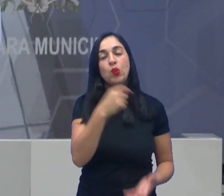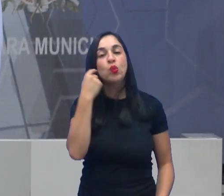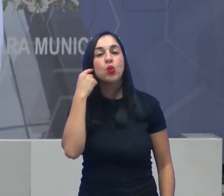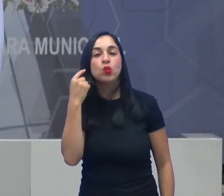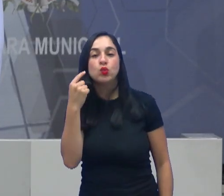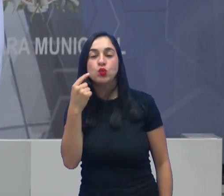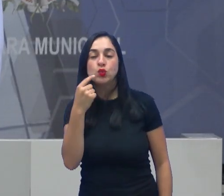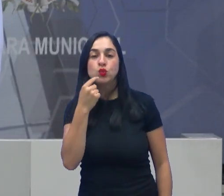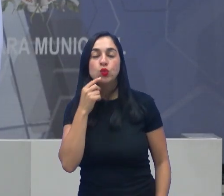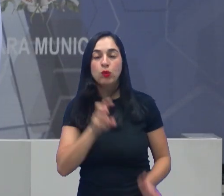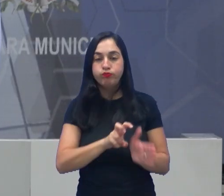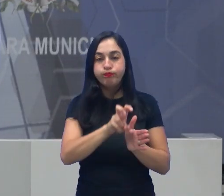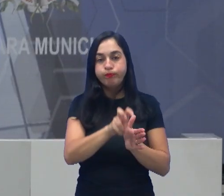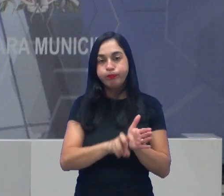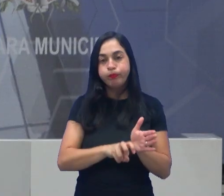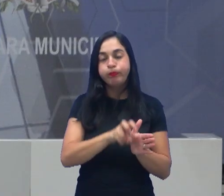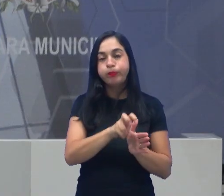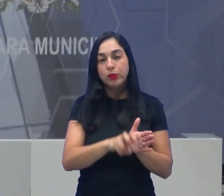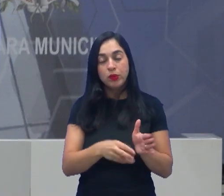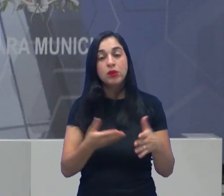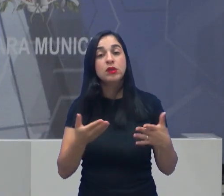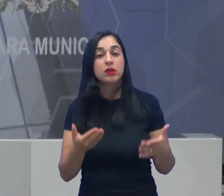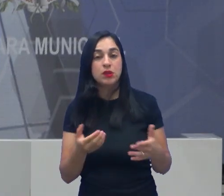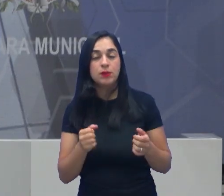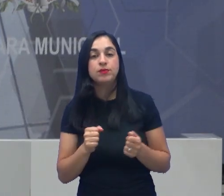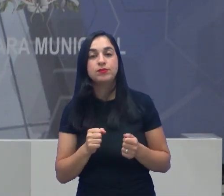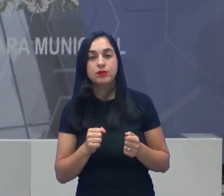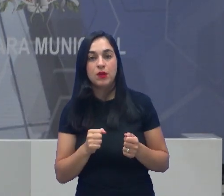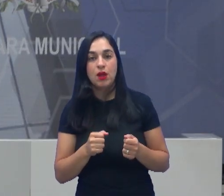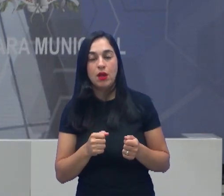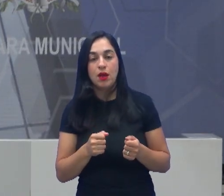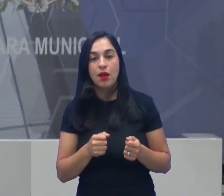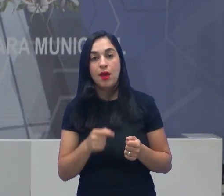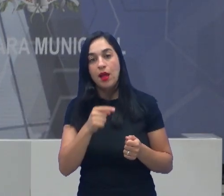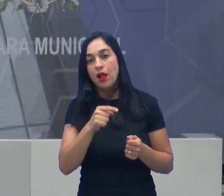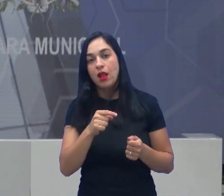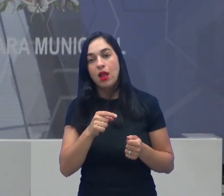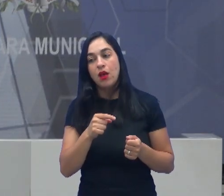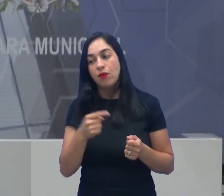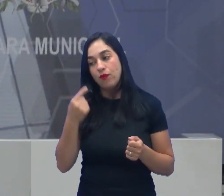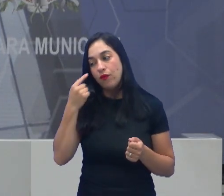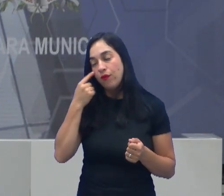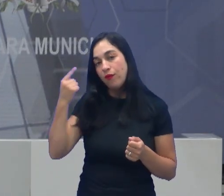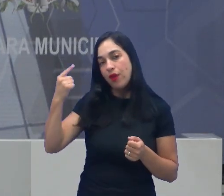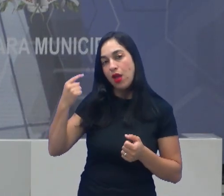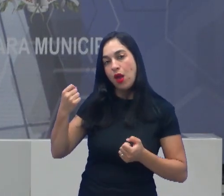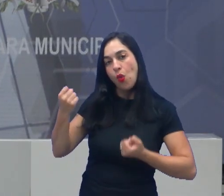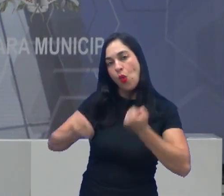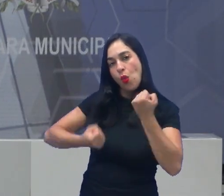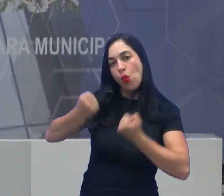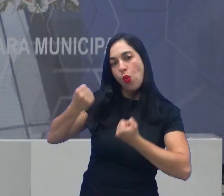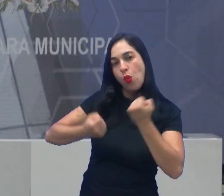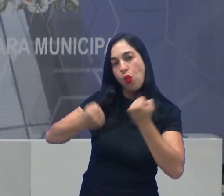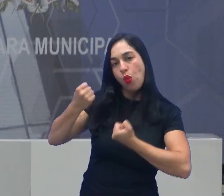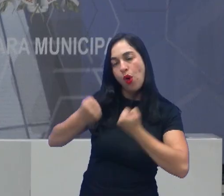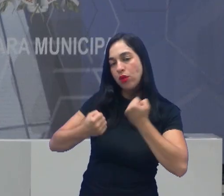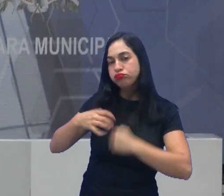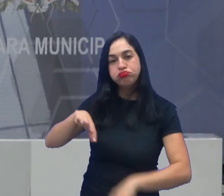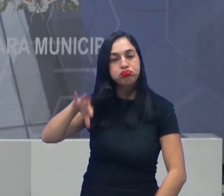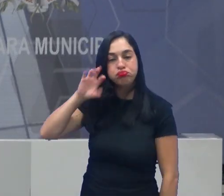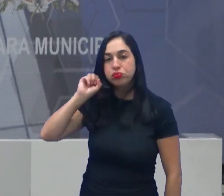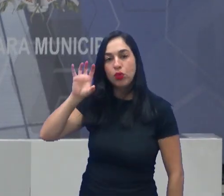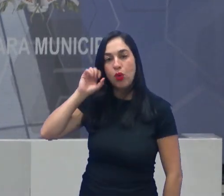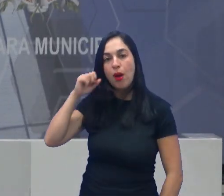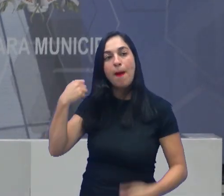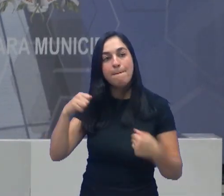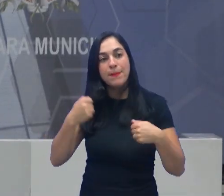Então ele se arrisca na estrada, porque ele não está escutando os carros que estão vindo atrás dele, porque ele tem que ir até o ponto